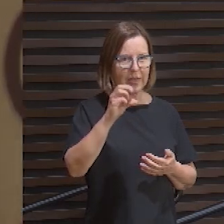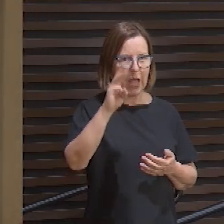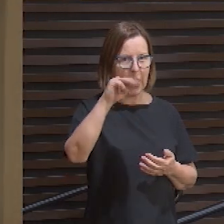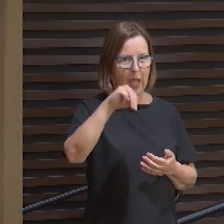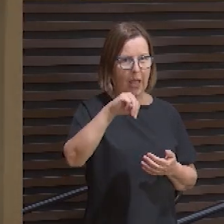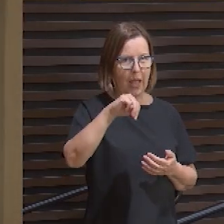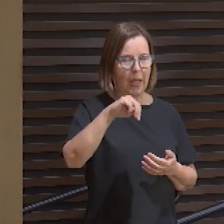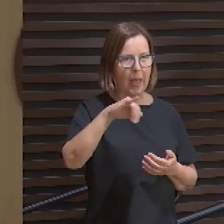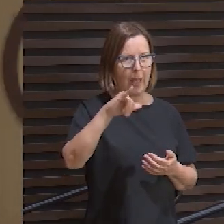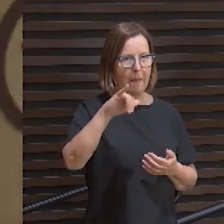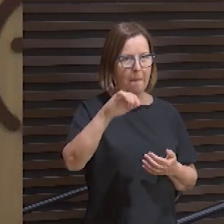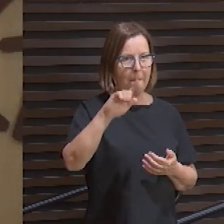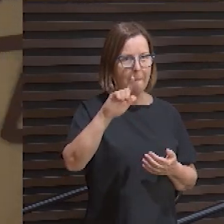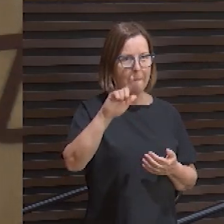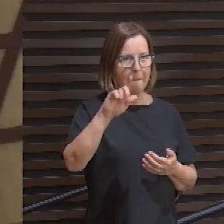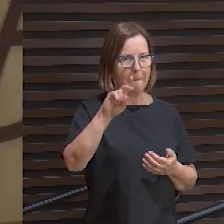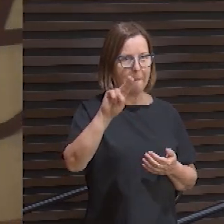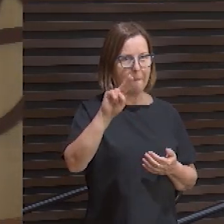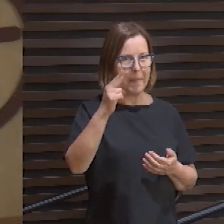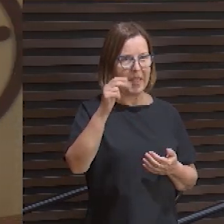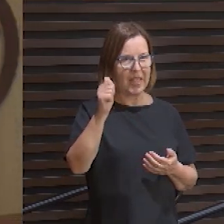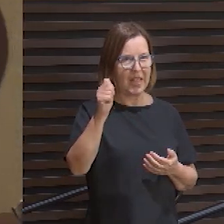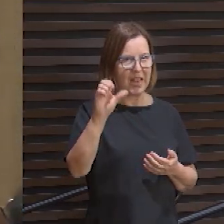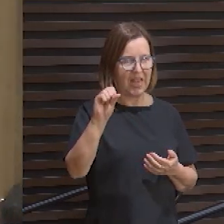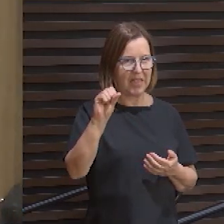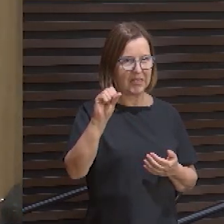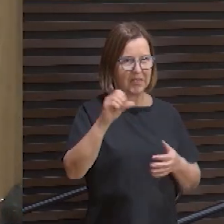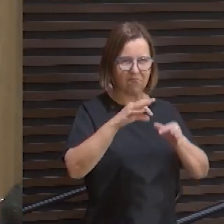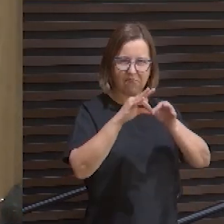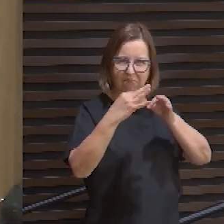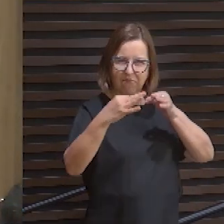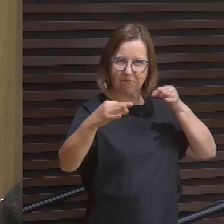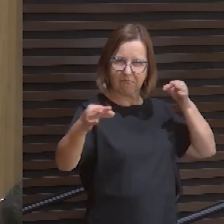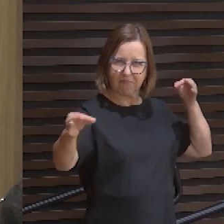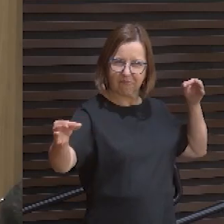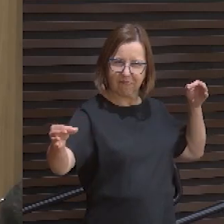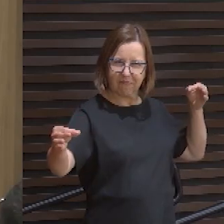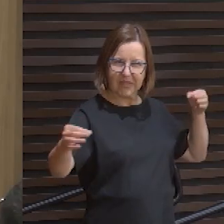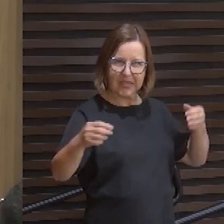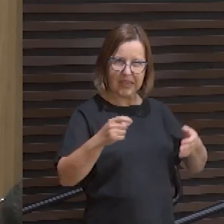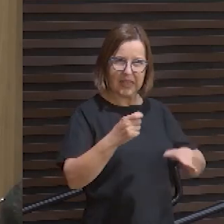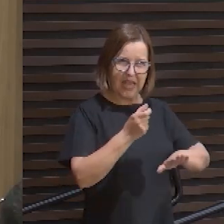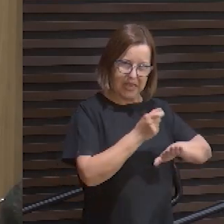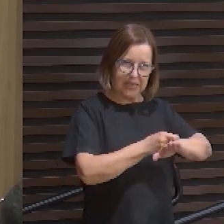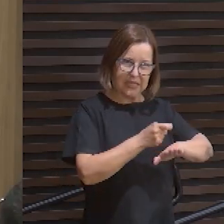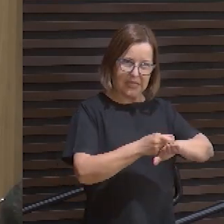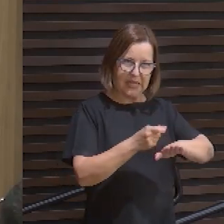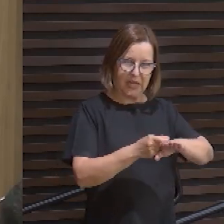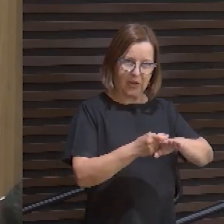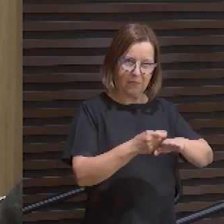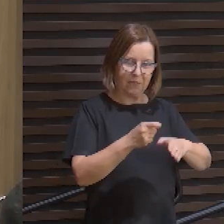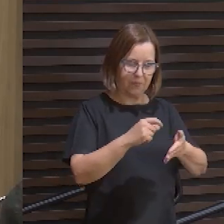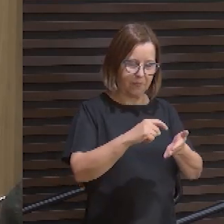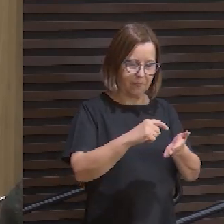e aquelas células foram colocadas dentro de uma placa